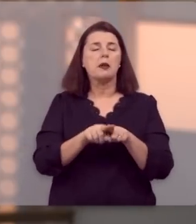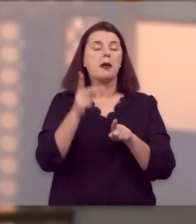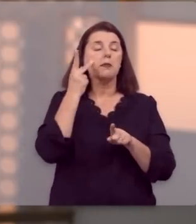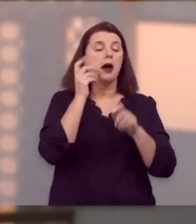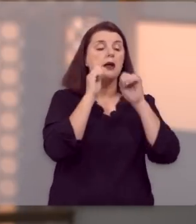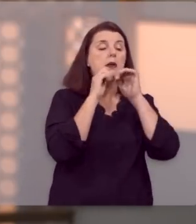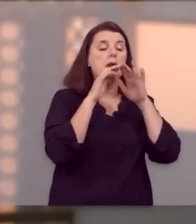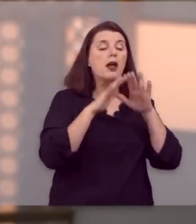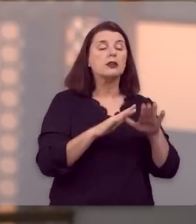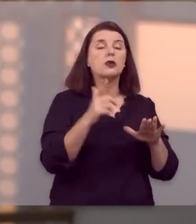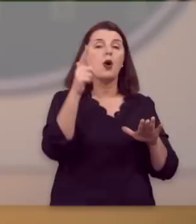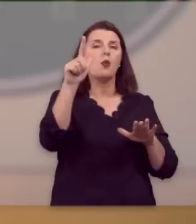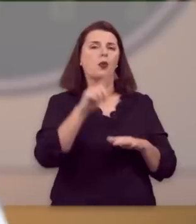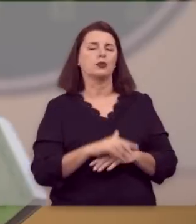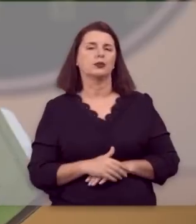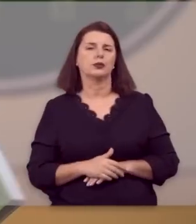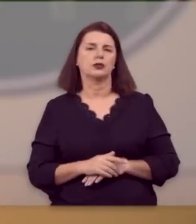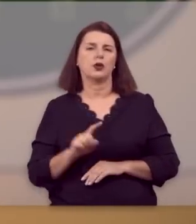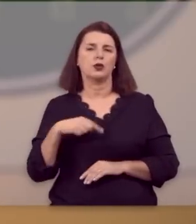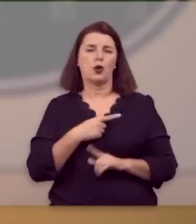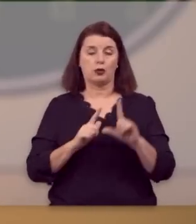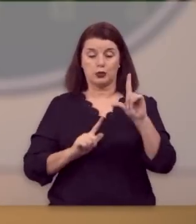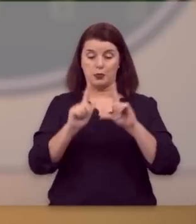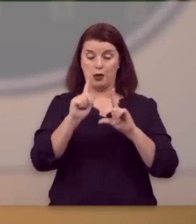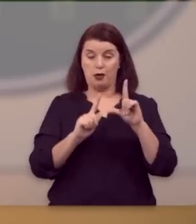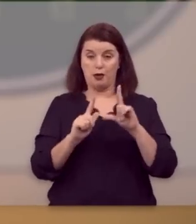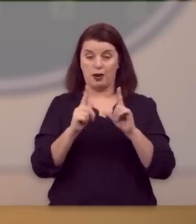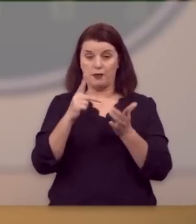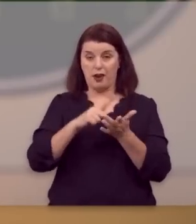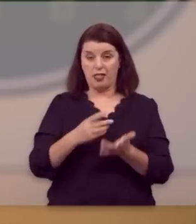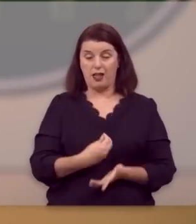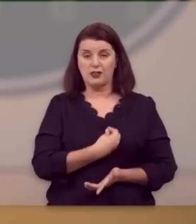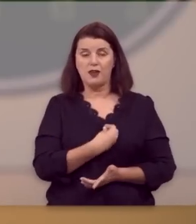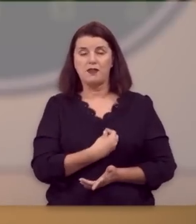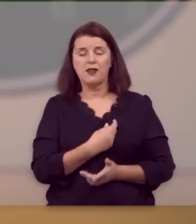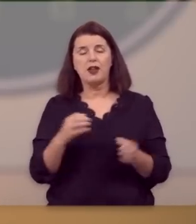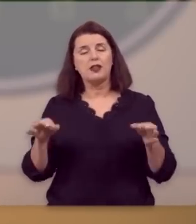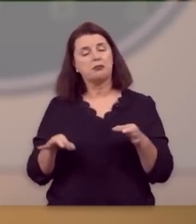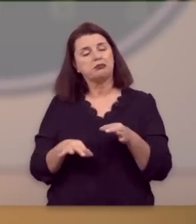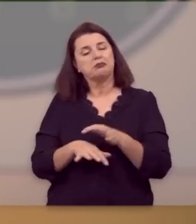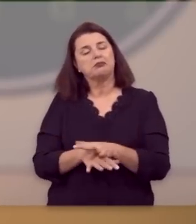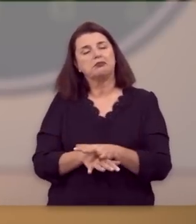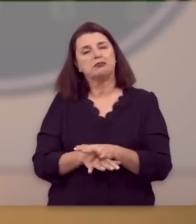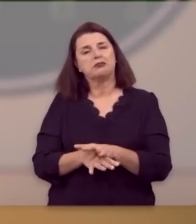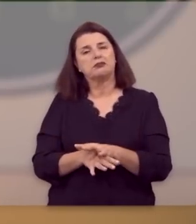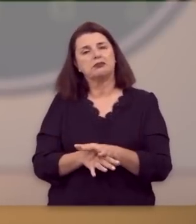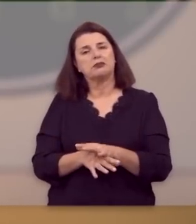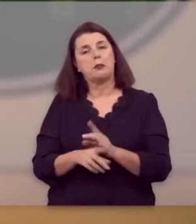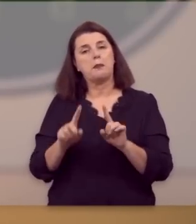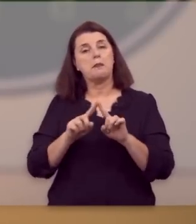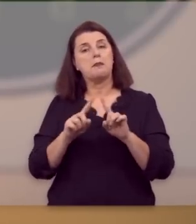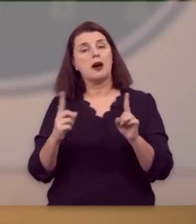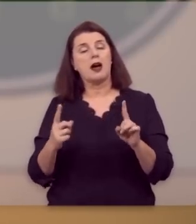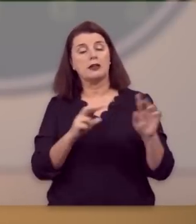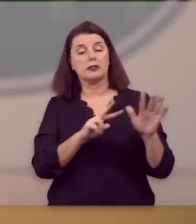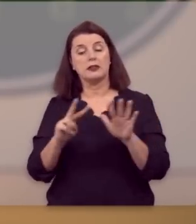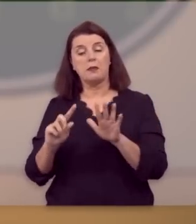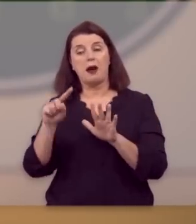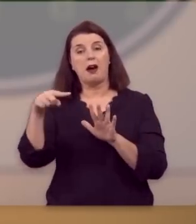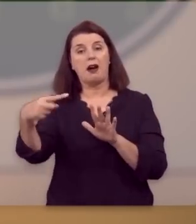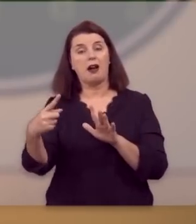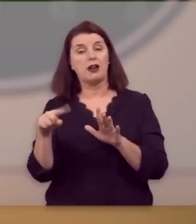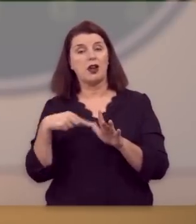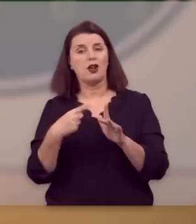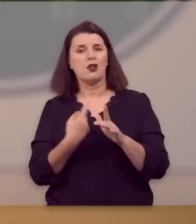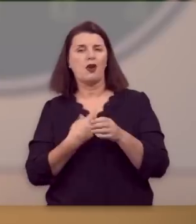abençoar tantas outras. O nosso programa Verdade e Vida vai ficando por aqui, mas na semana que vem